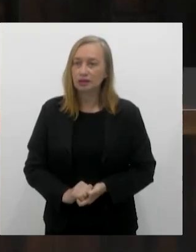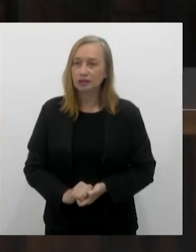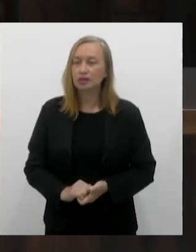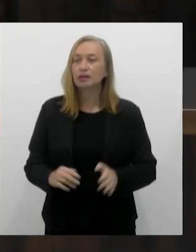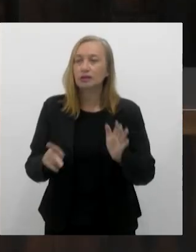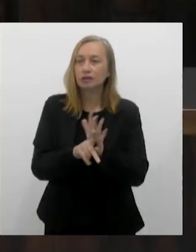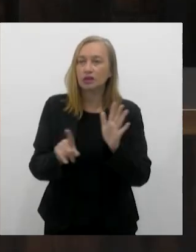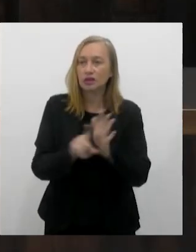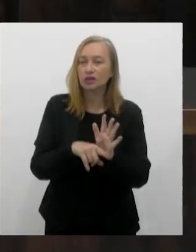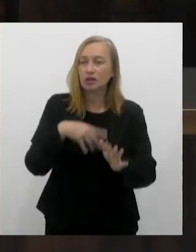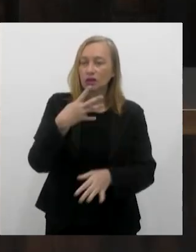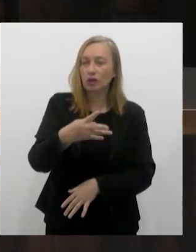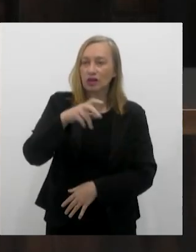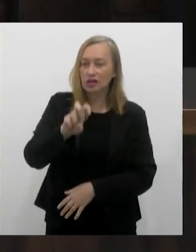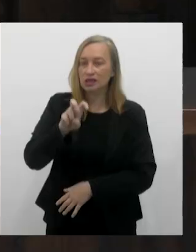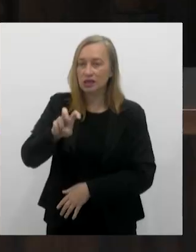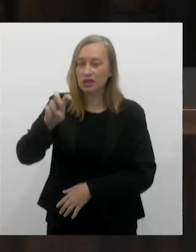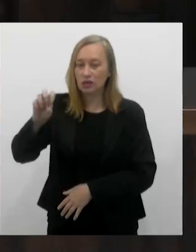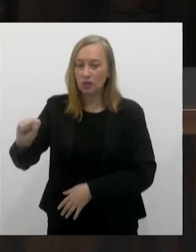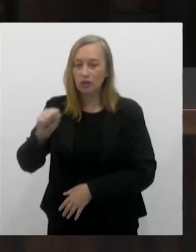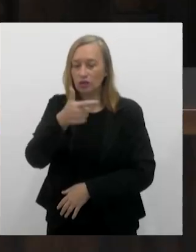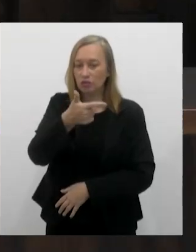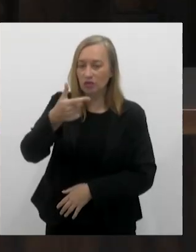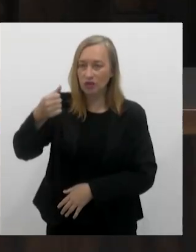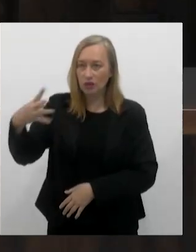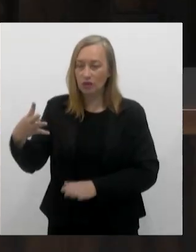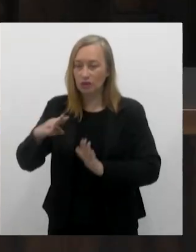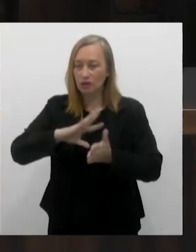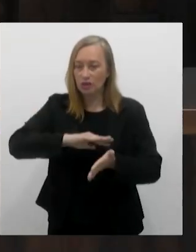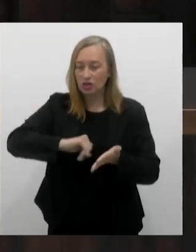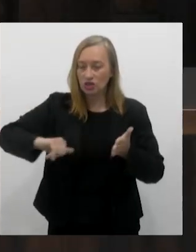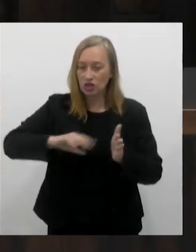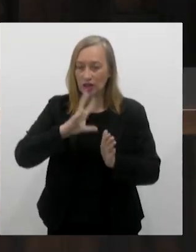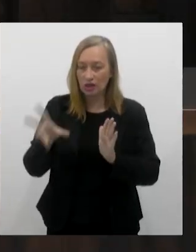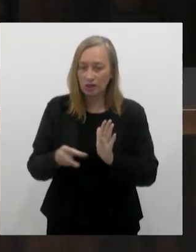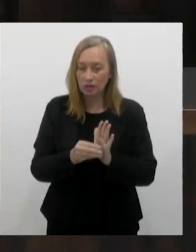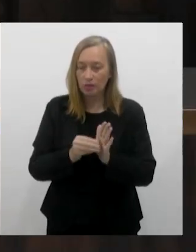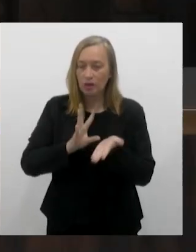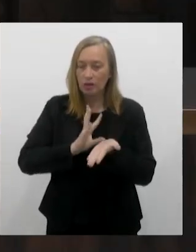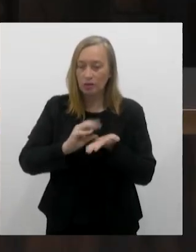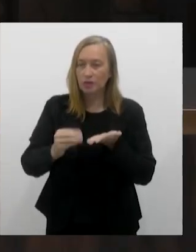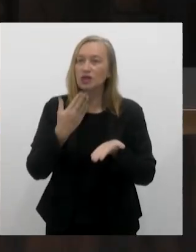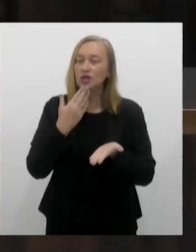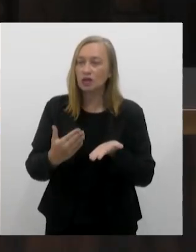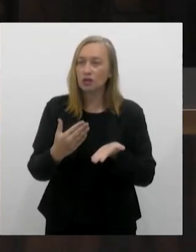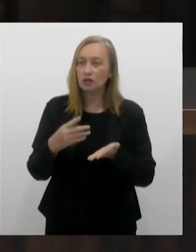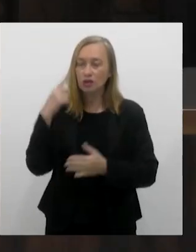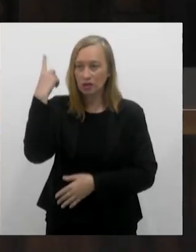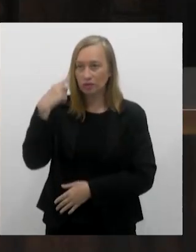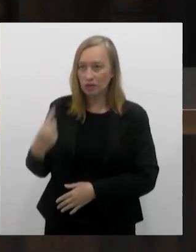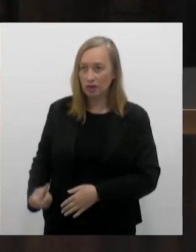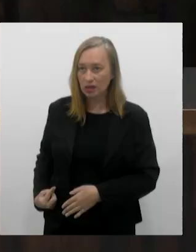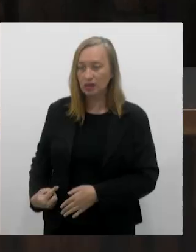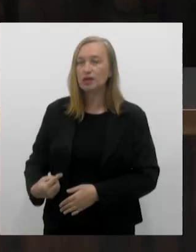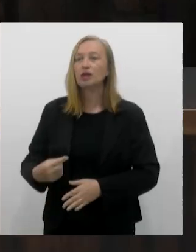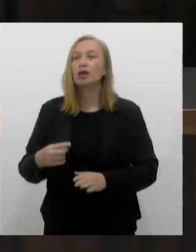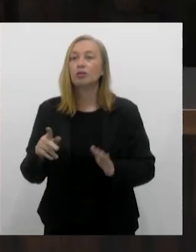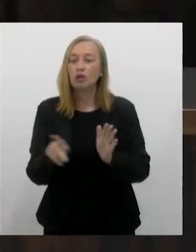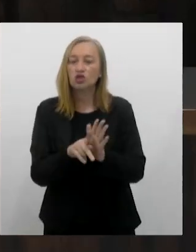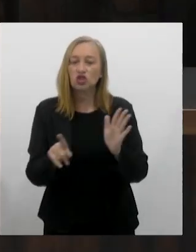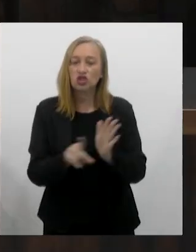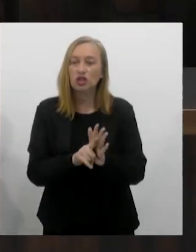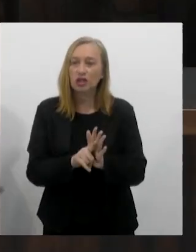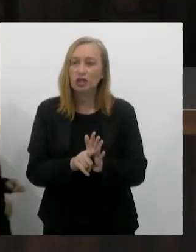Projeto de Lei 4555/2024 foi retirado de pauta a pedido da autora, deputada Dani Balbi. Projeto de Lei...